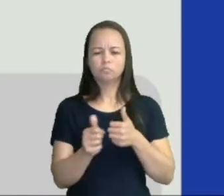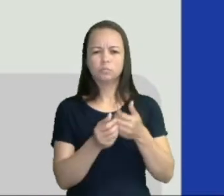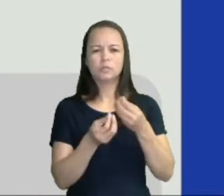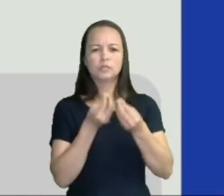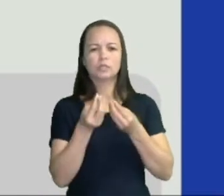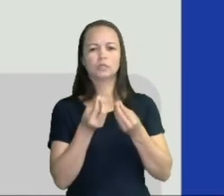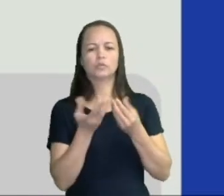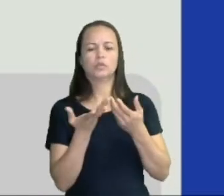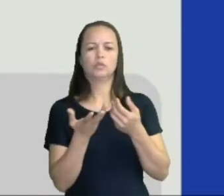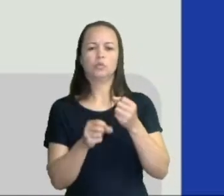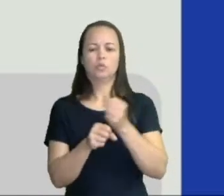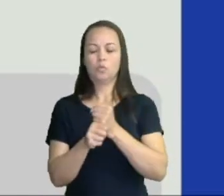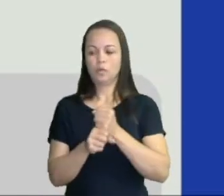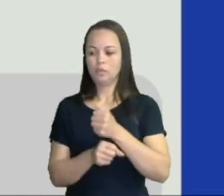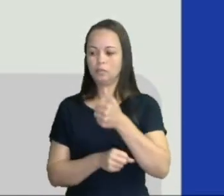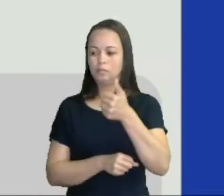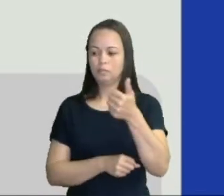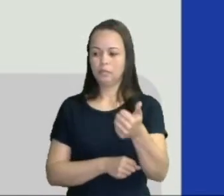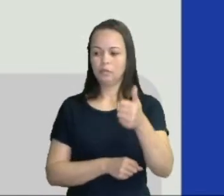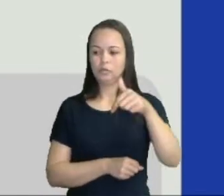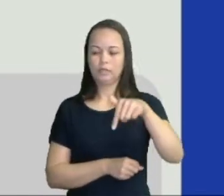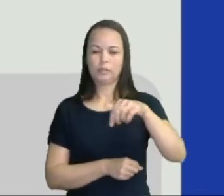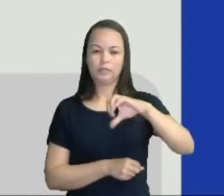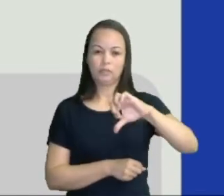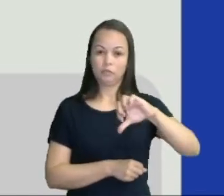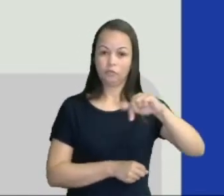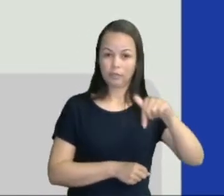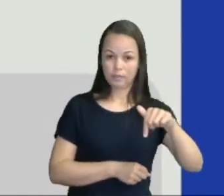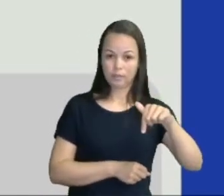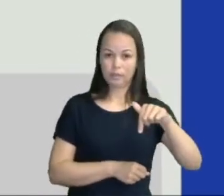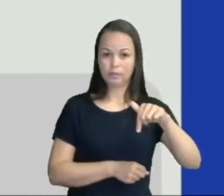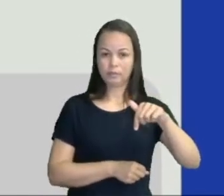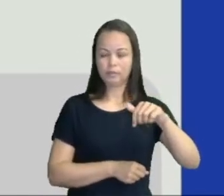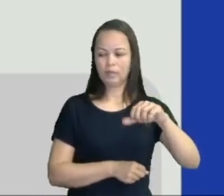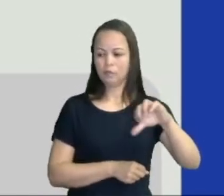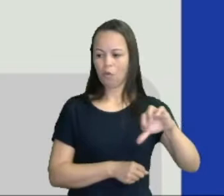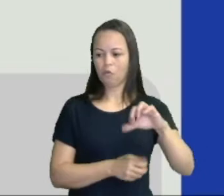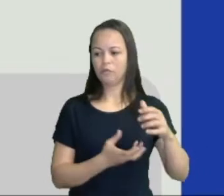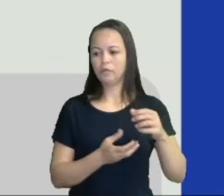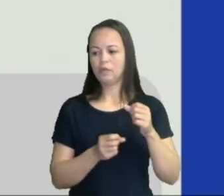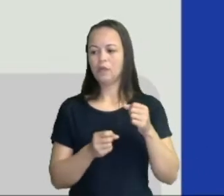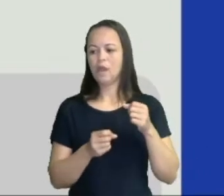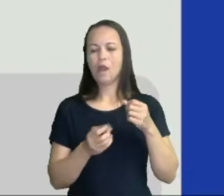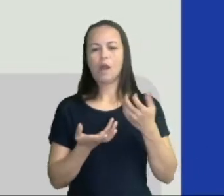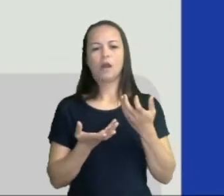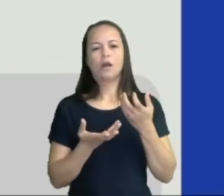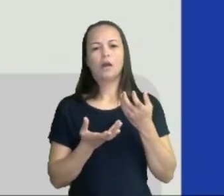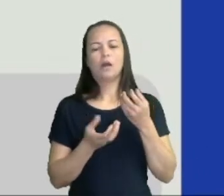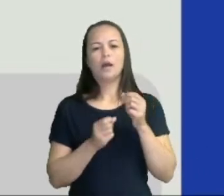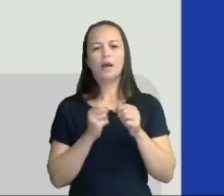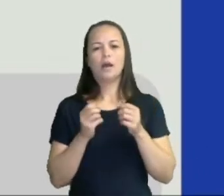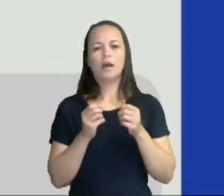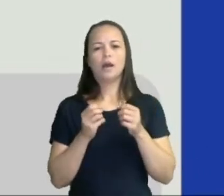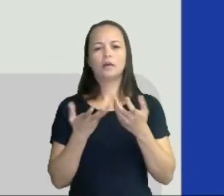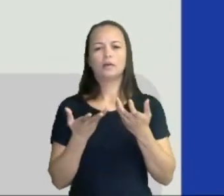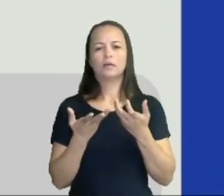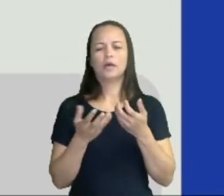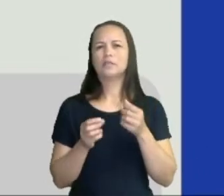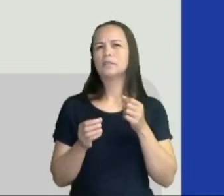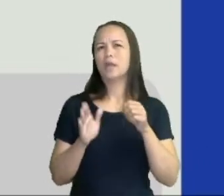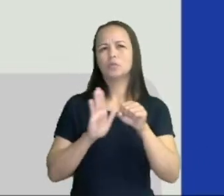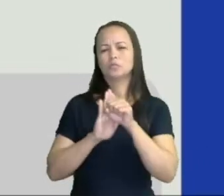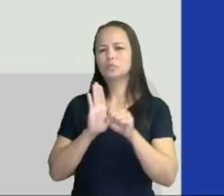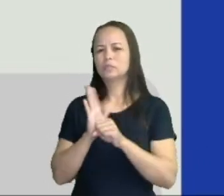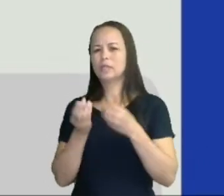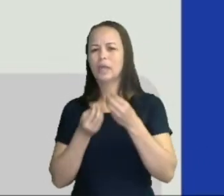ó, de 1799 até 1800, até a primeira metade do século, até 1815,